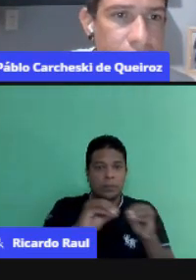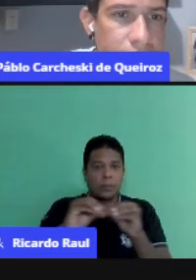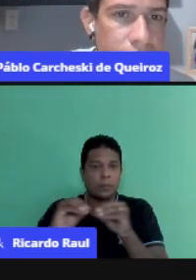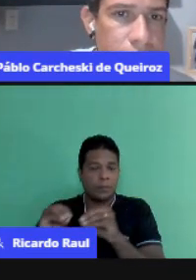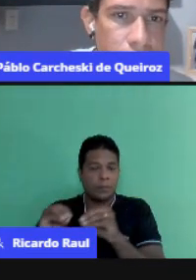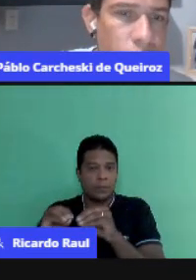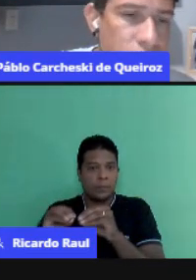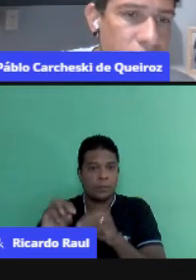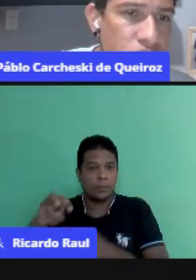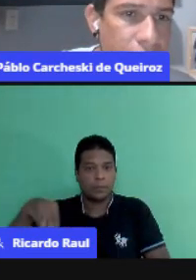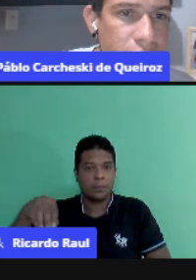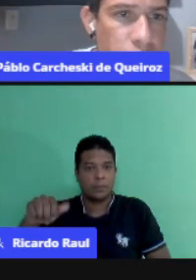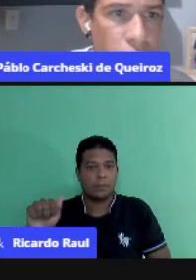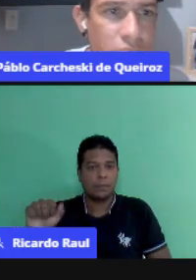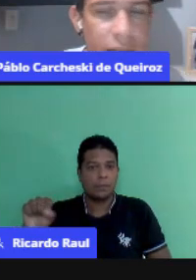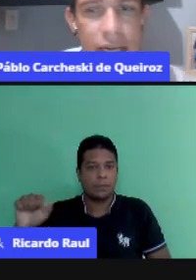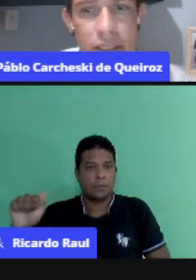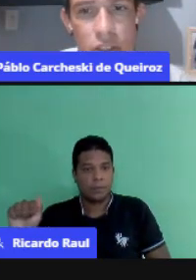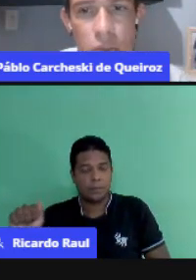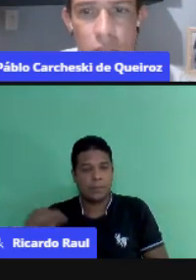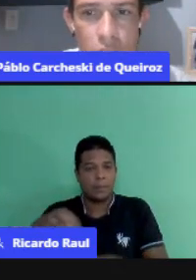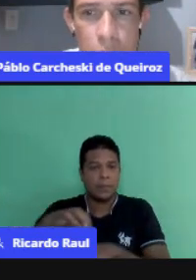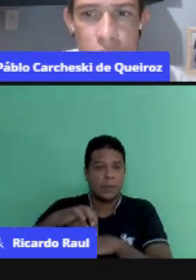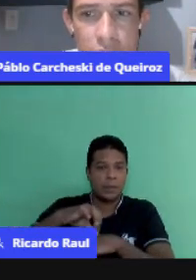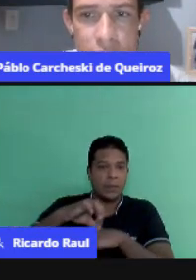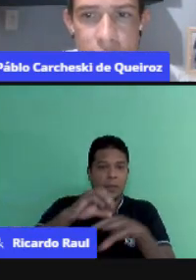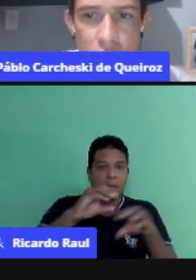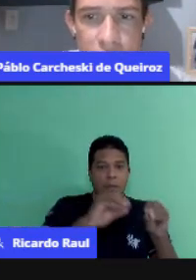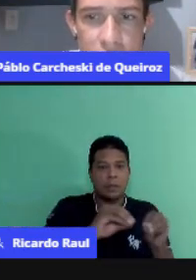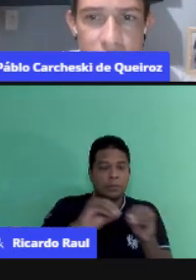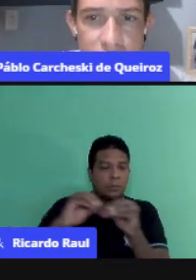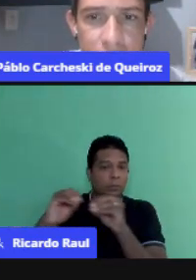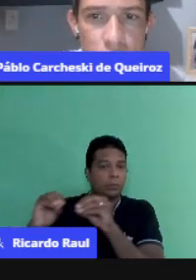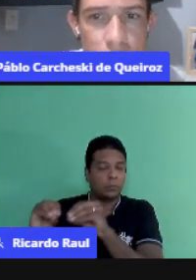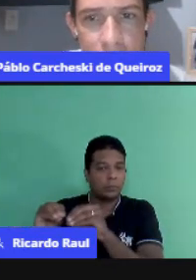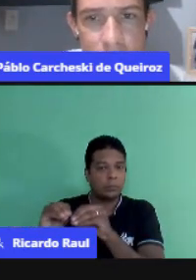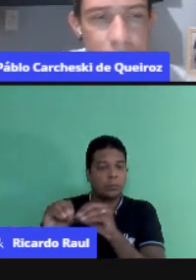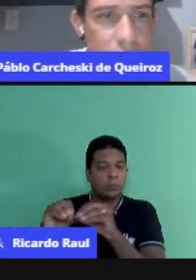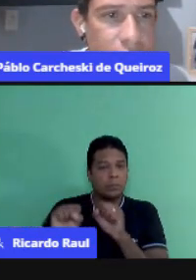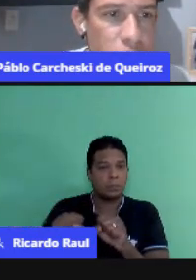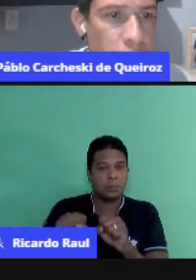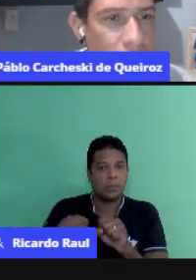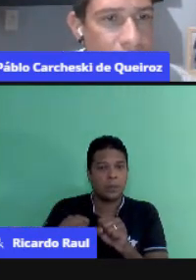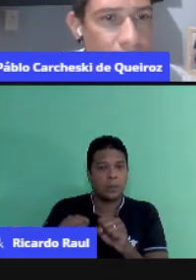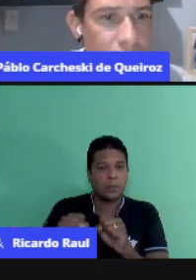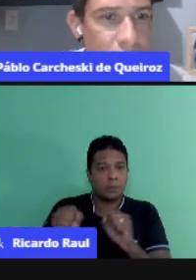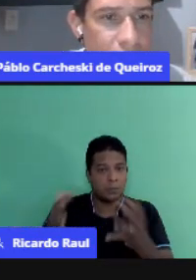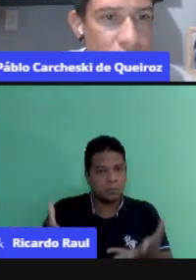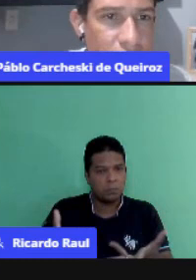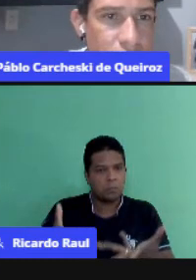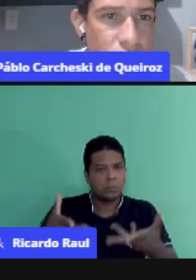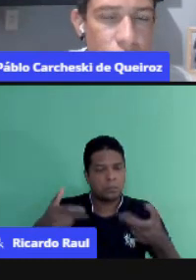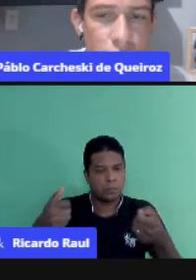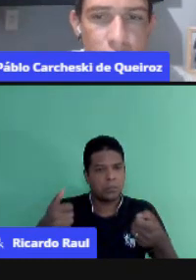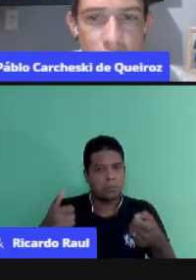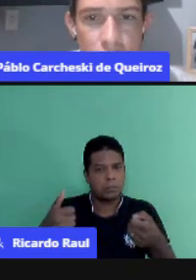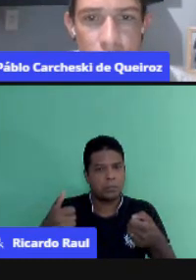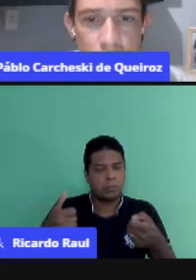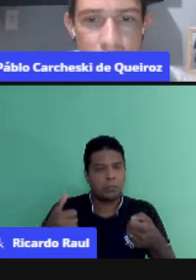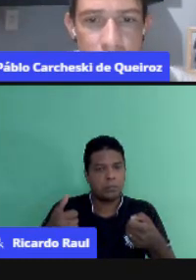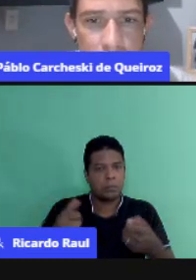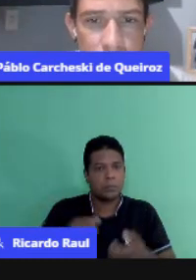que é a quantidade de carne exportada. Então, eu poderia, talvez, até nessa habilidade, explorar aquela habilidade lá que